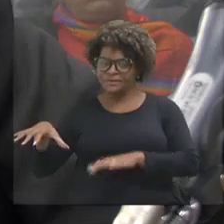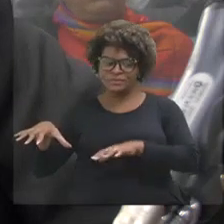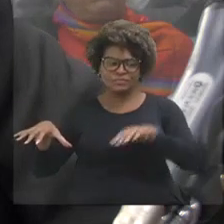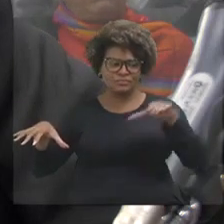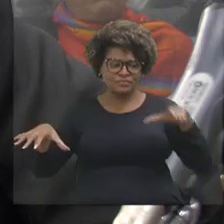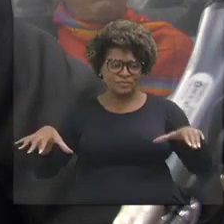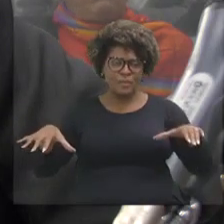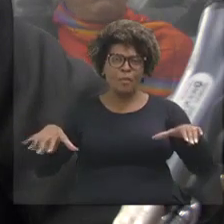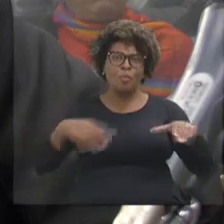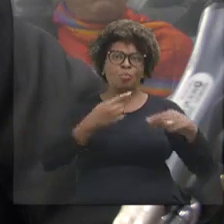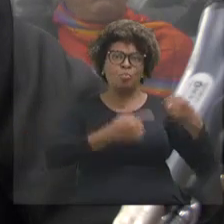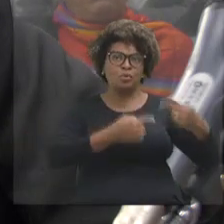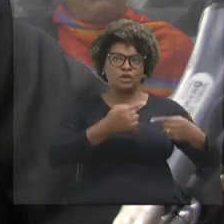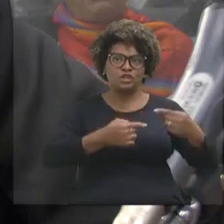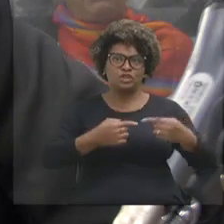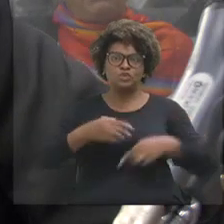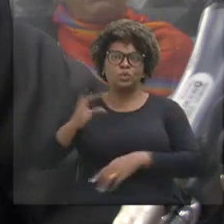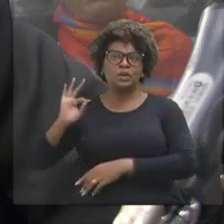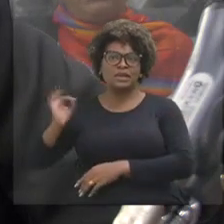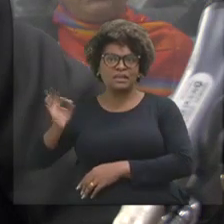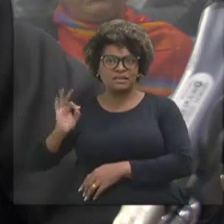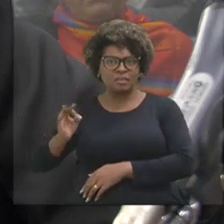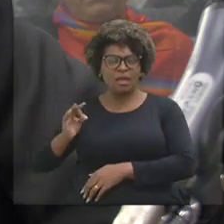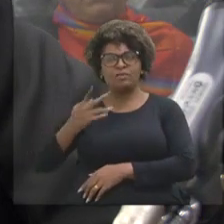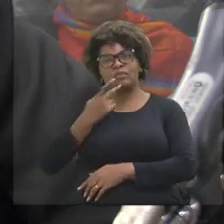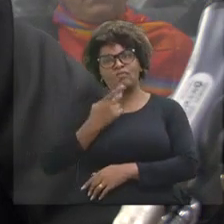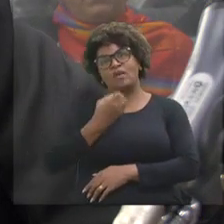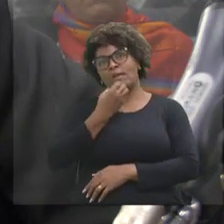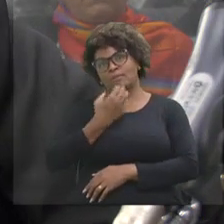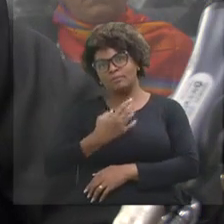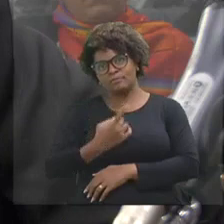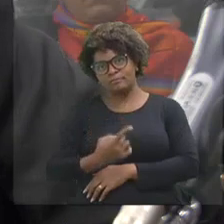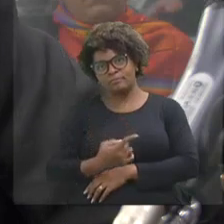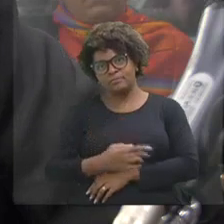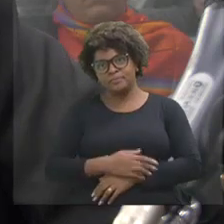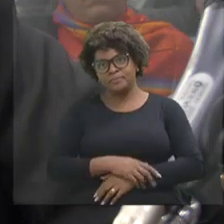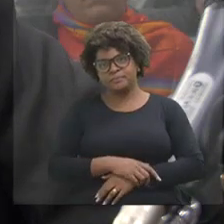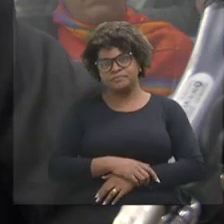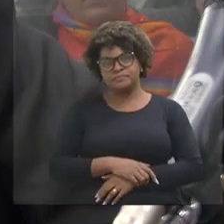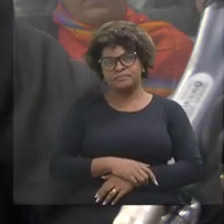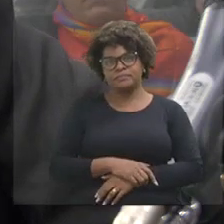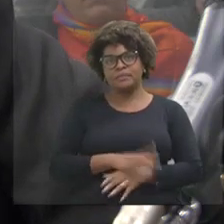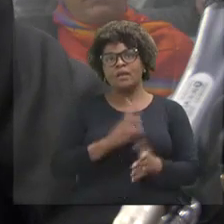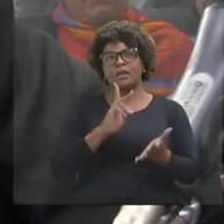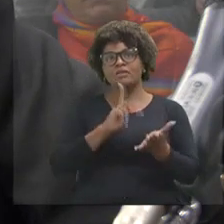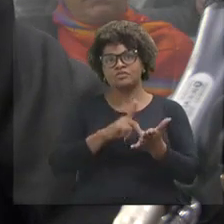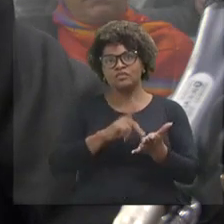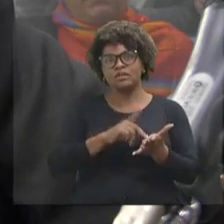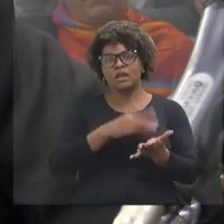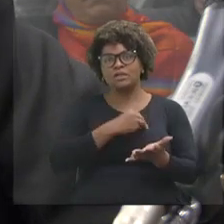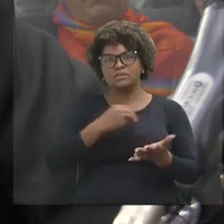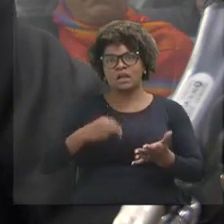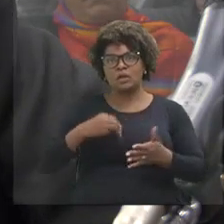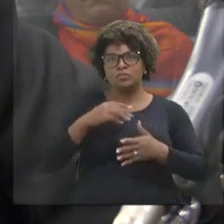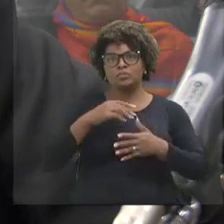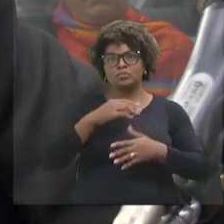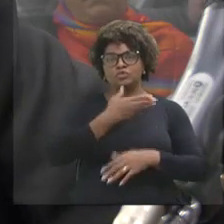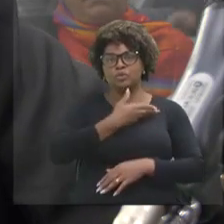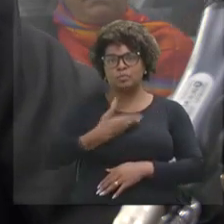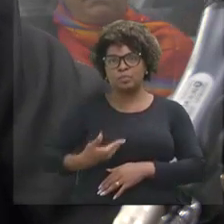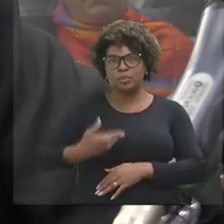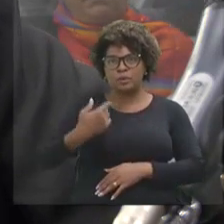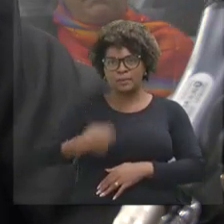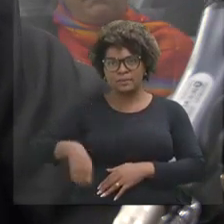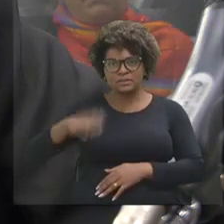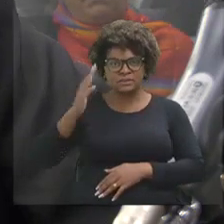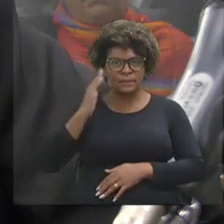fica aqui essa consideração a você porque realmente em saúde pública a gente tem que pensar